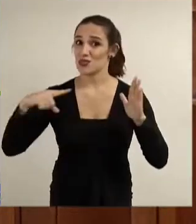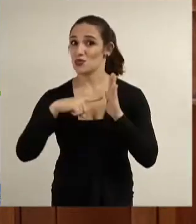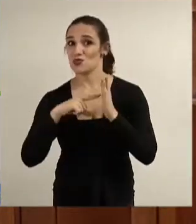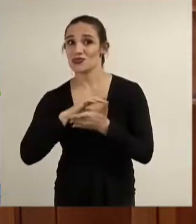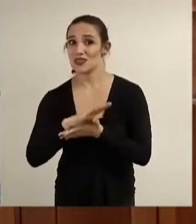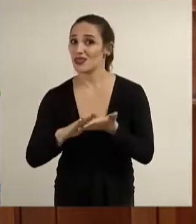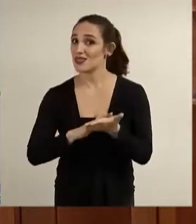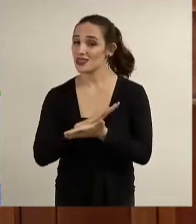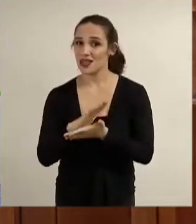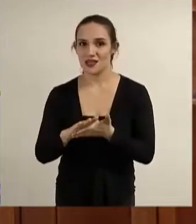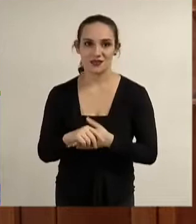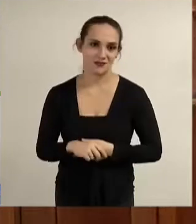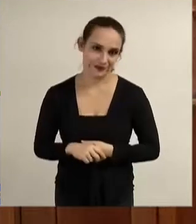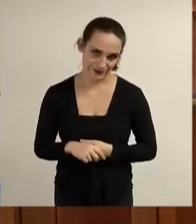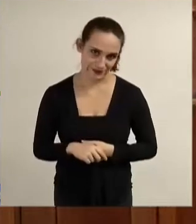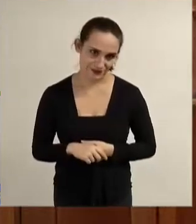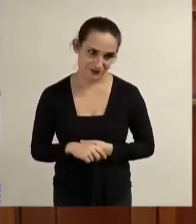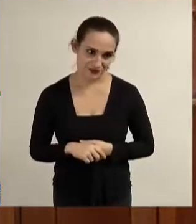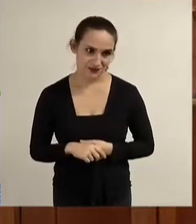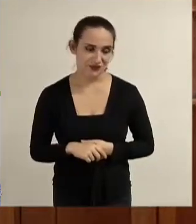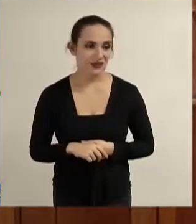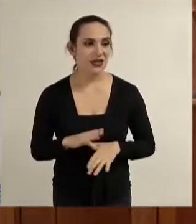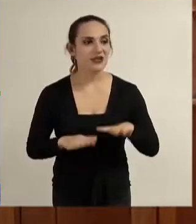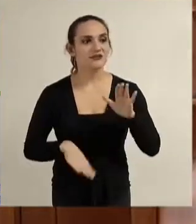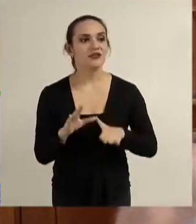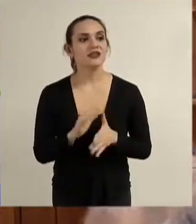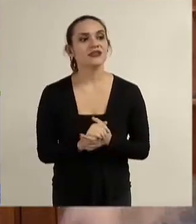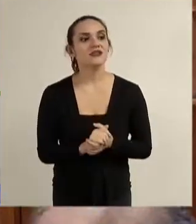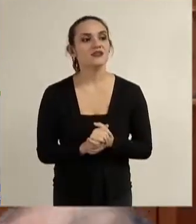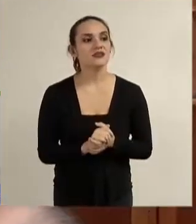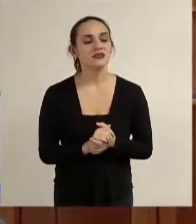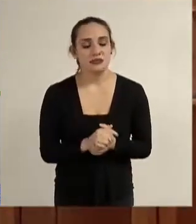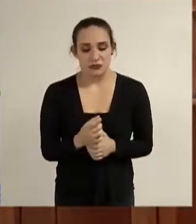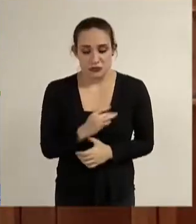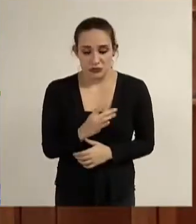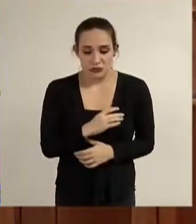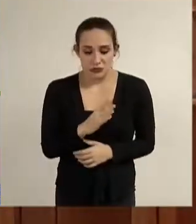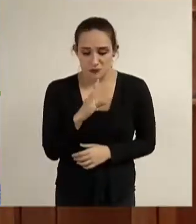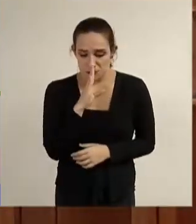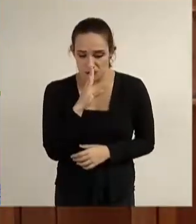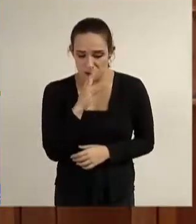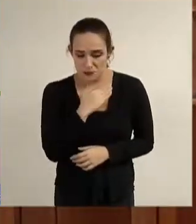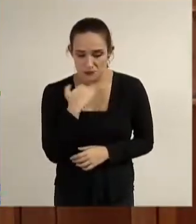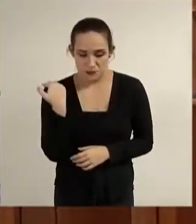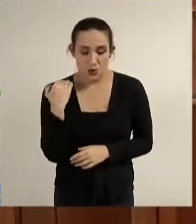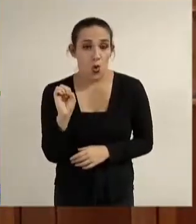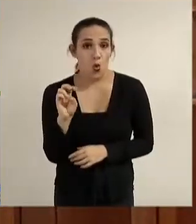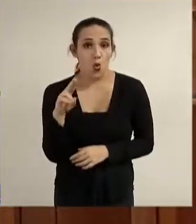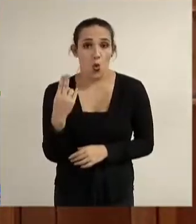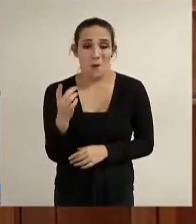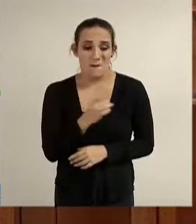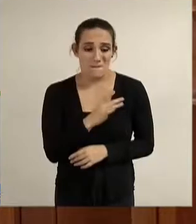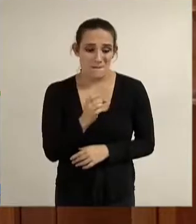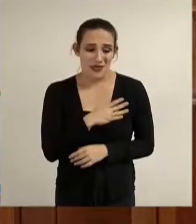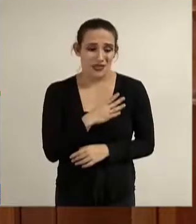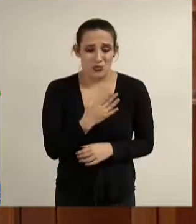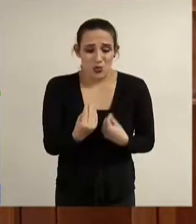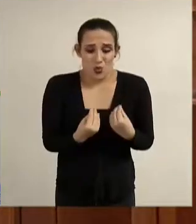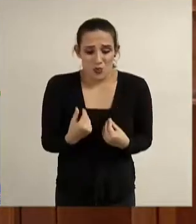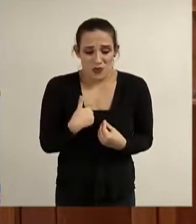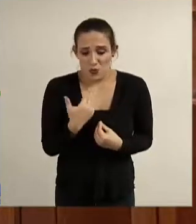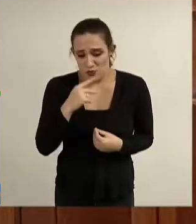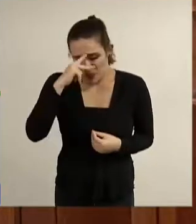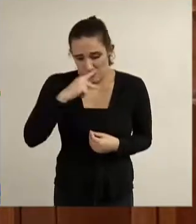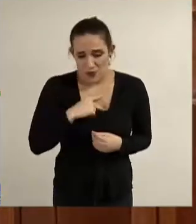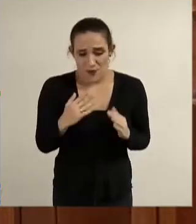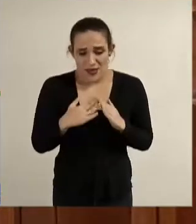nos antecederam, às vezes o medo não só de perder a vida, mas o medo de perder a sua subsistência,